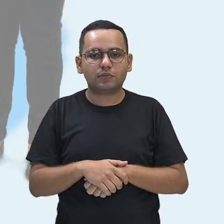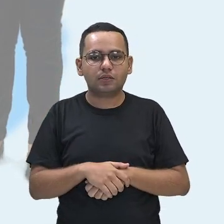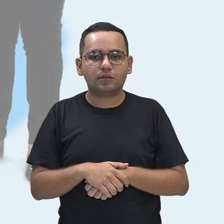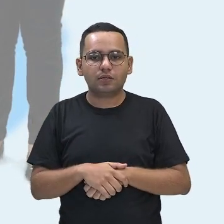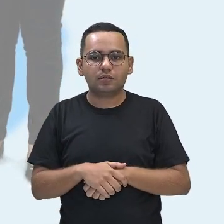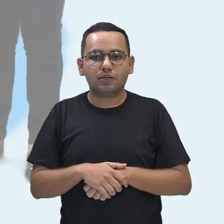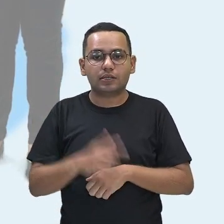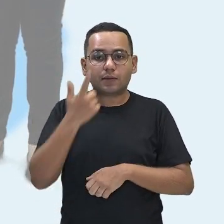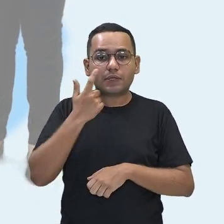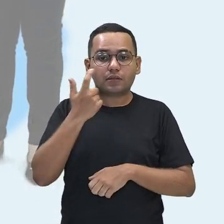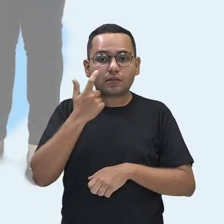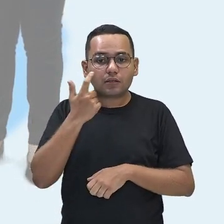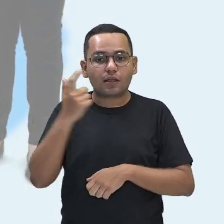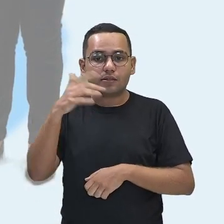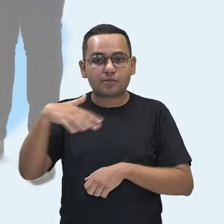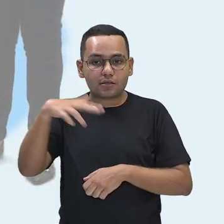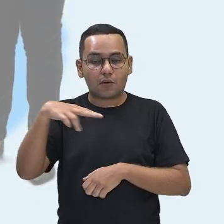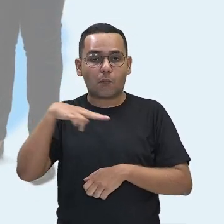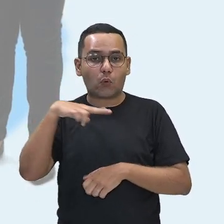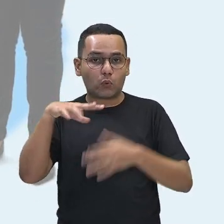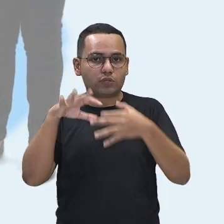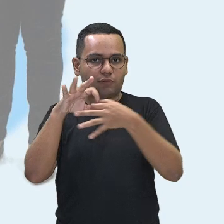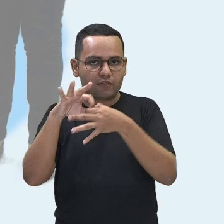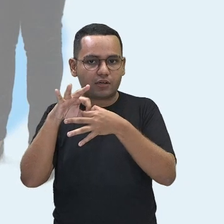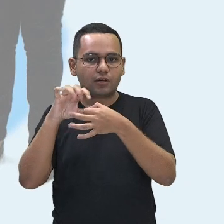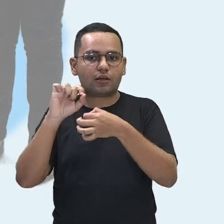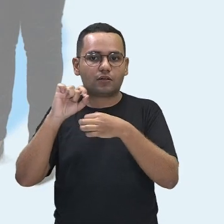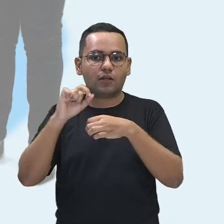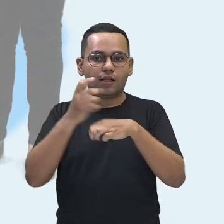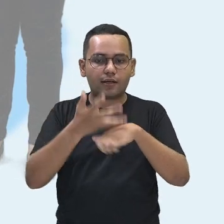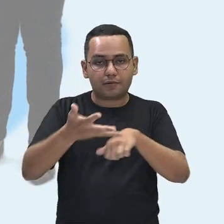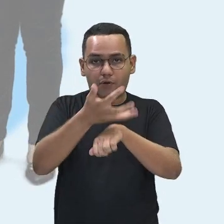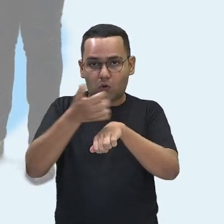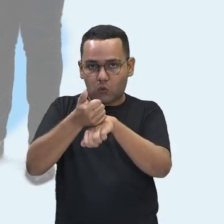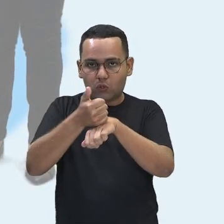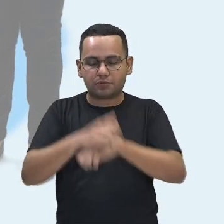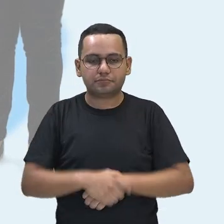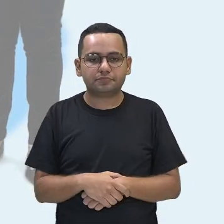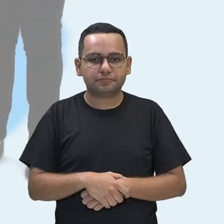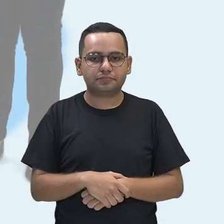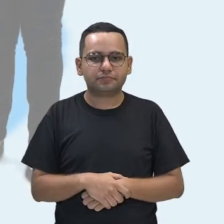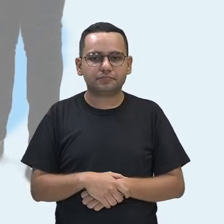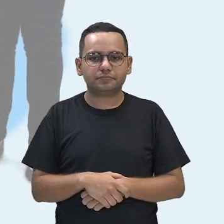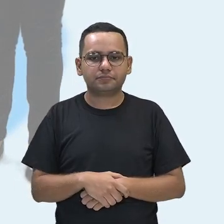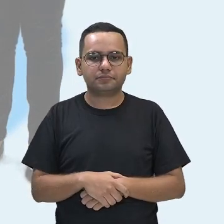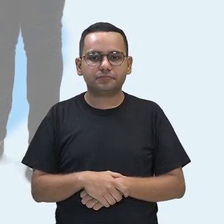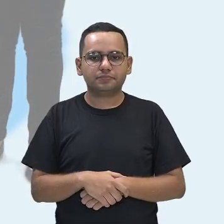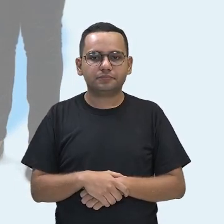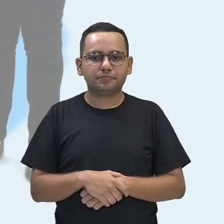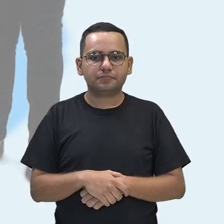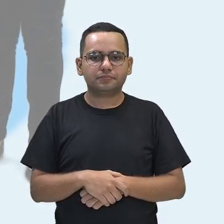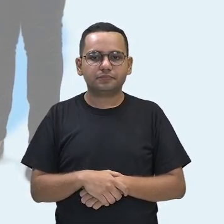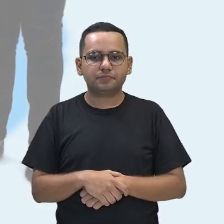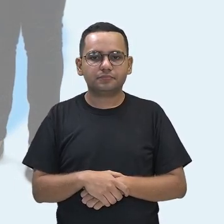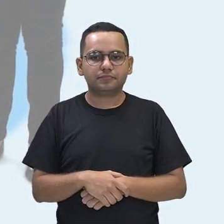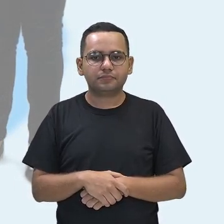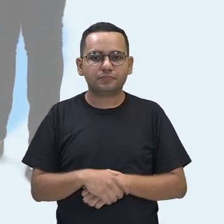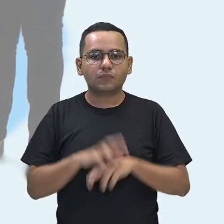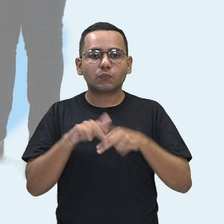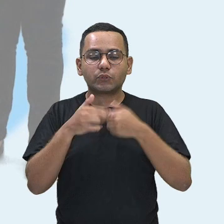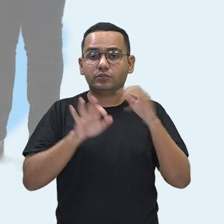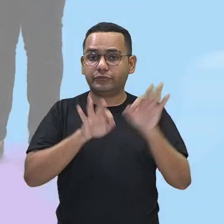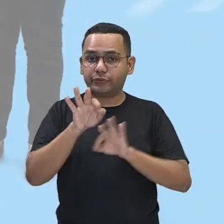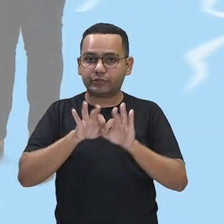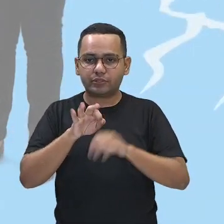territoriais portuguesas relacionadas à sua colônia na América, sobretudo naquele momento de